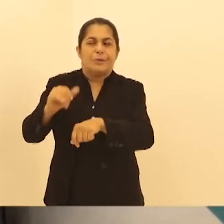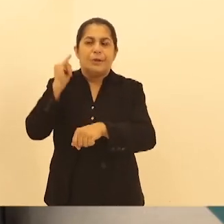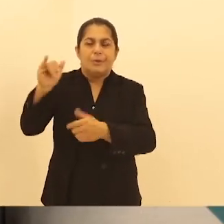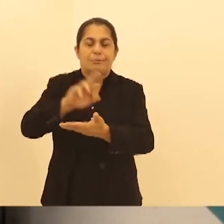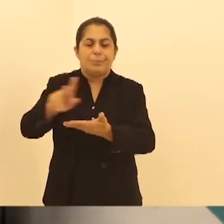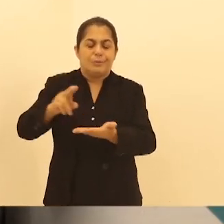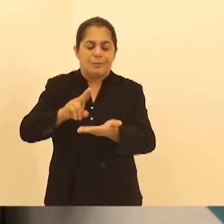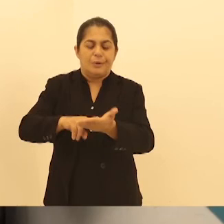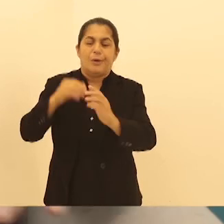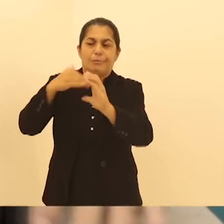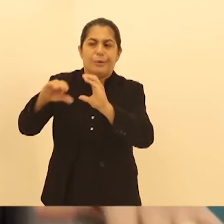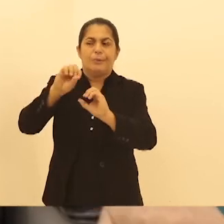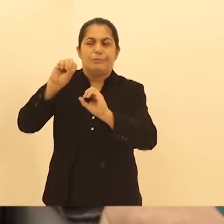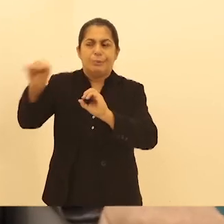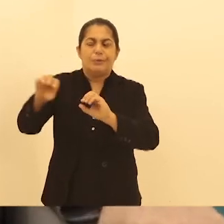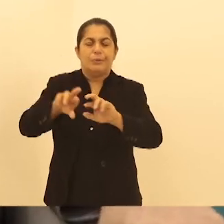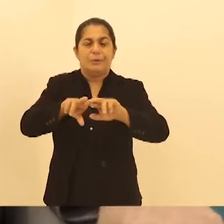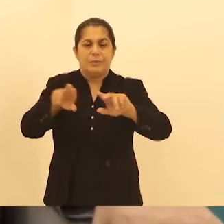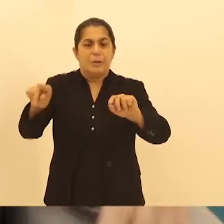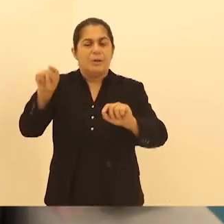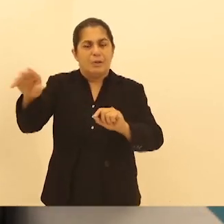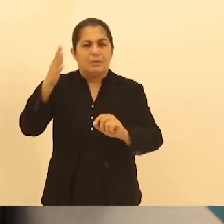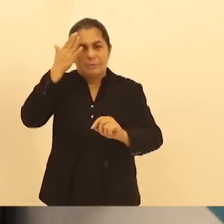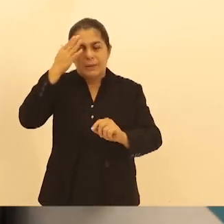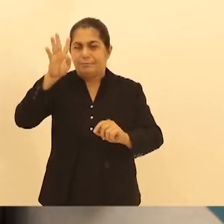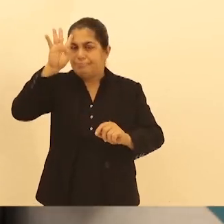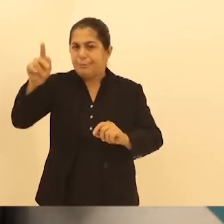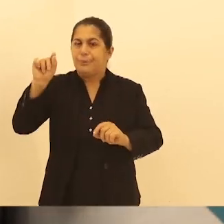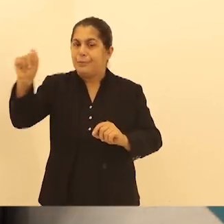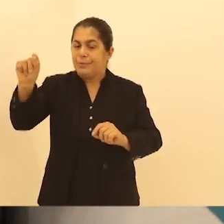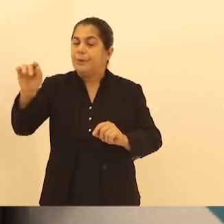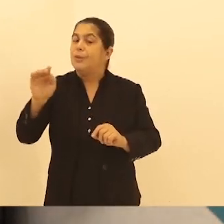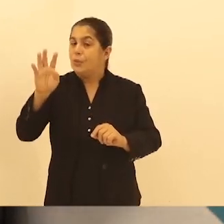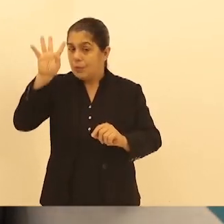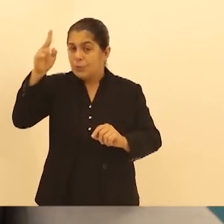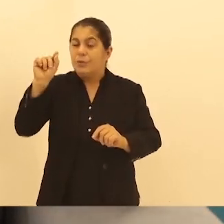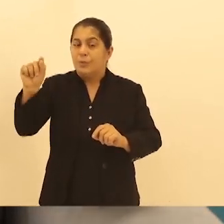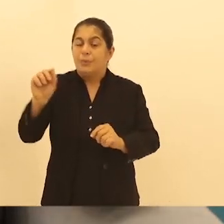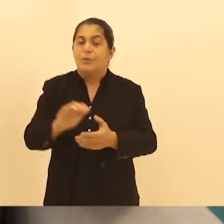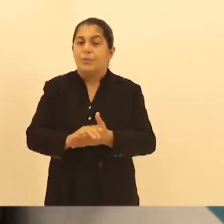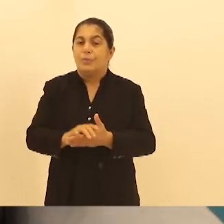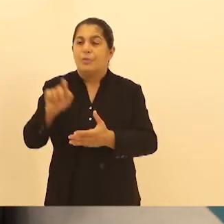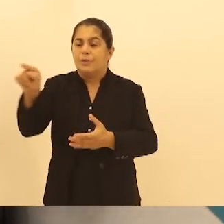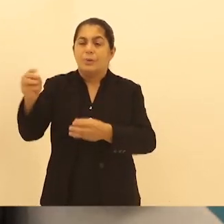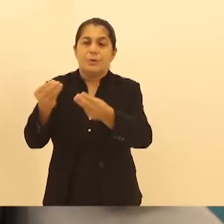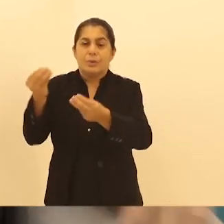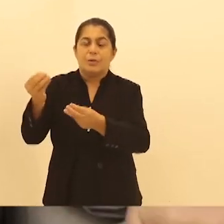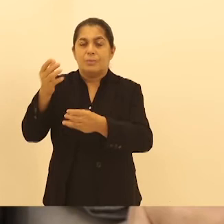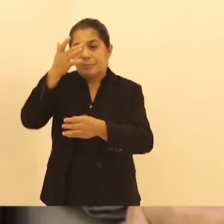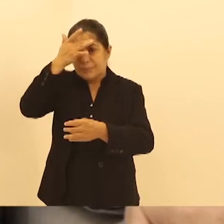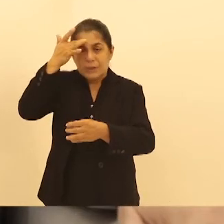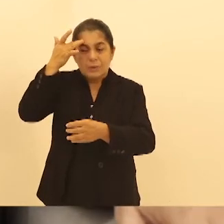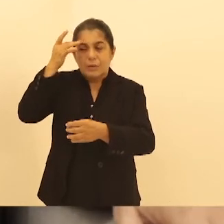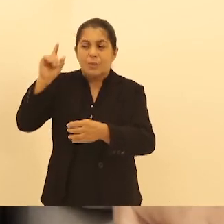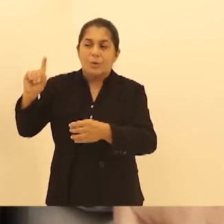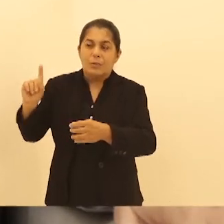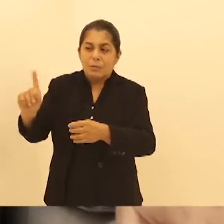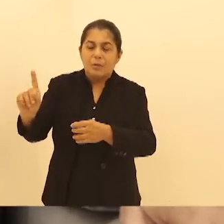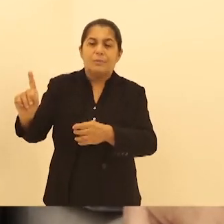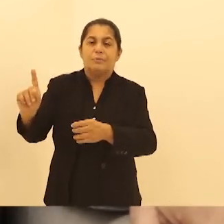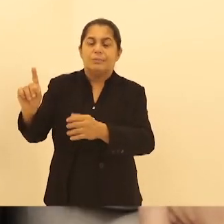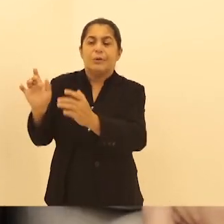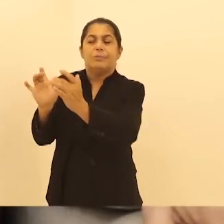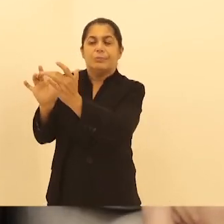enviando para esses órgãos eles próprios podem diretamente fazer o contato com o